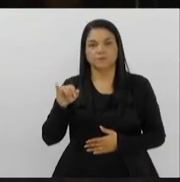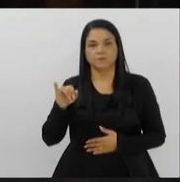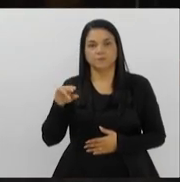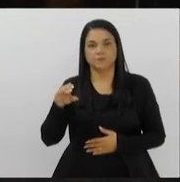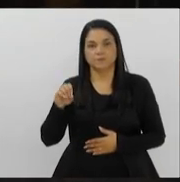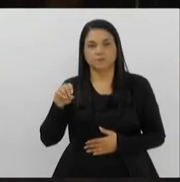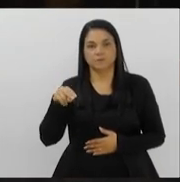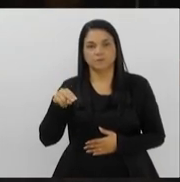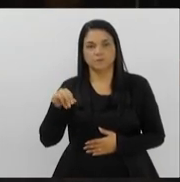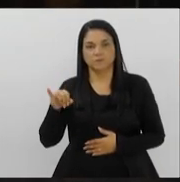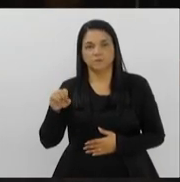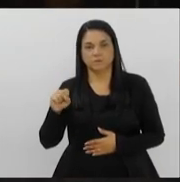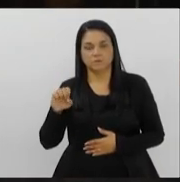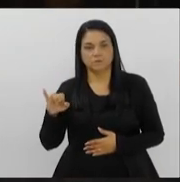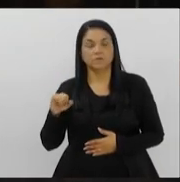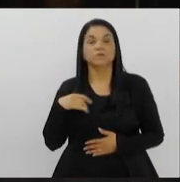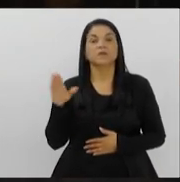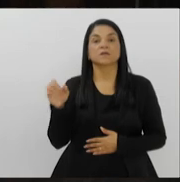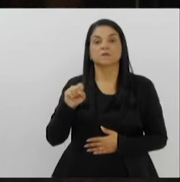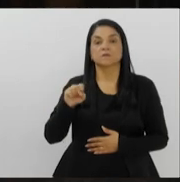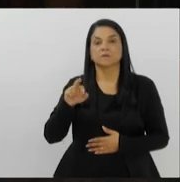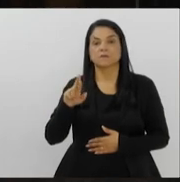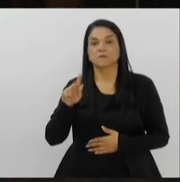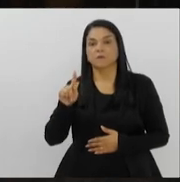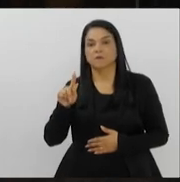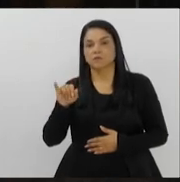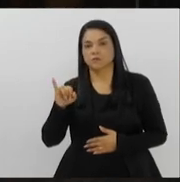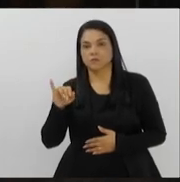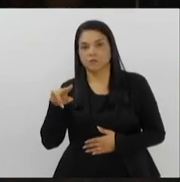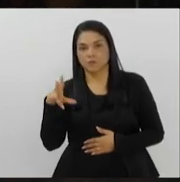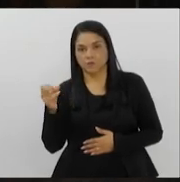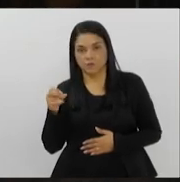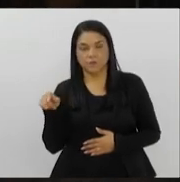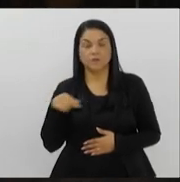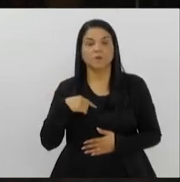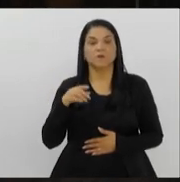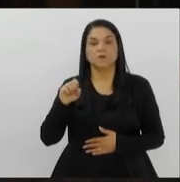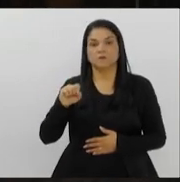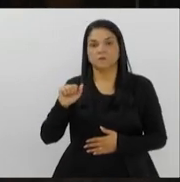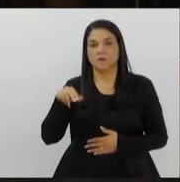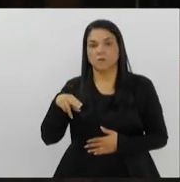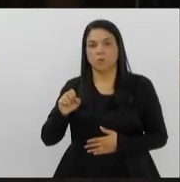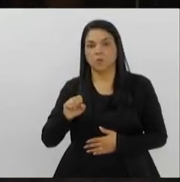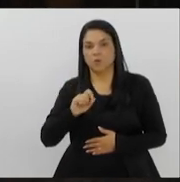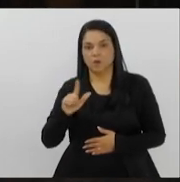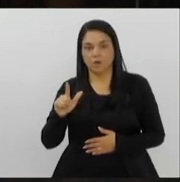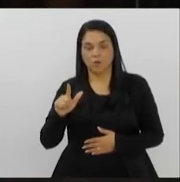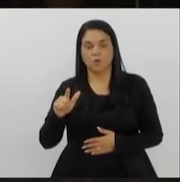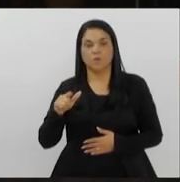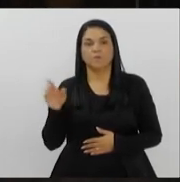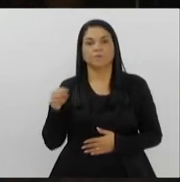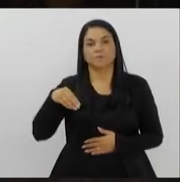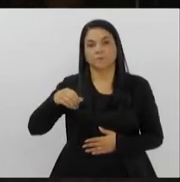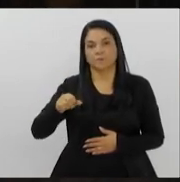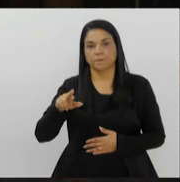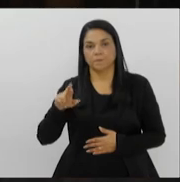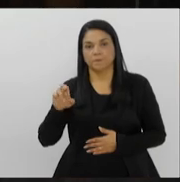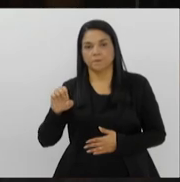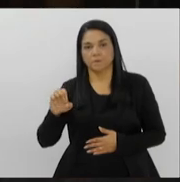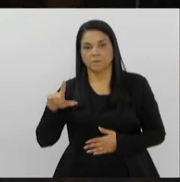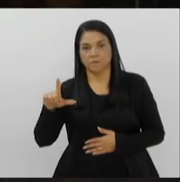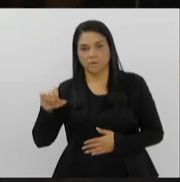querido Serginho. Coautoria. E Samuel Malafaia, e Marcelo Dino, que estão remoto.